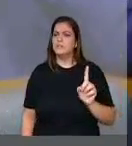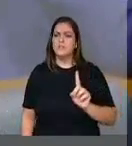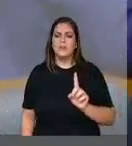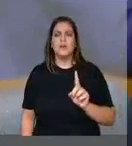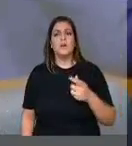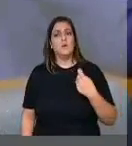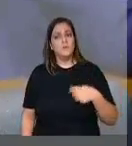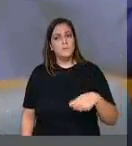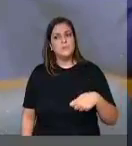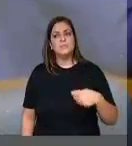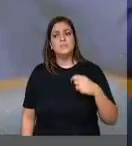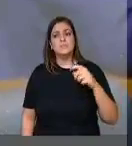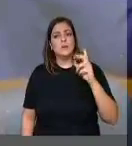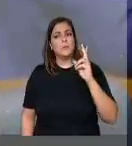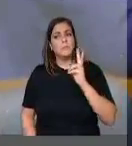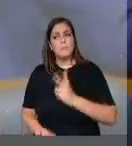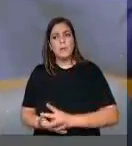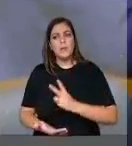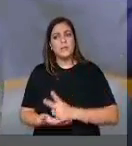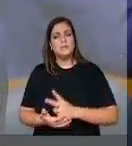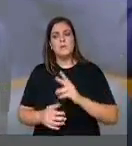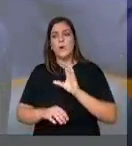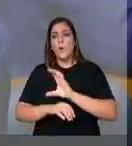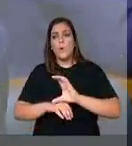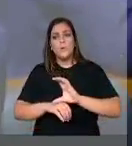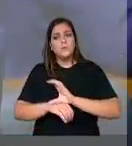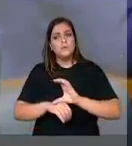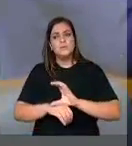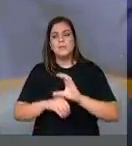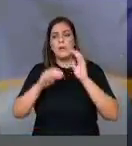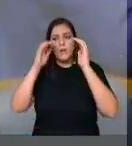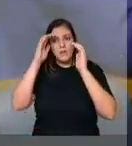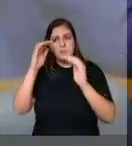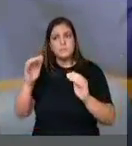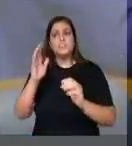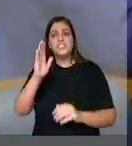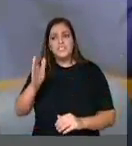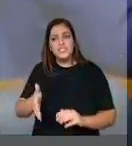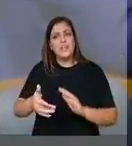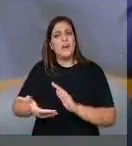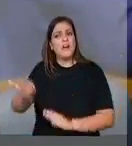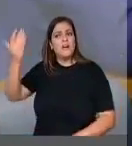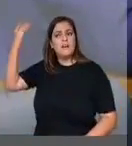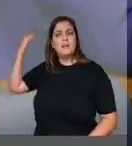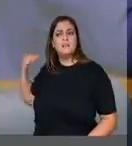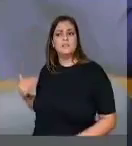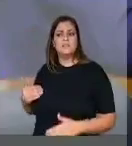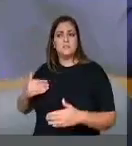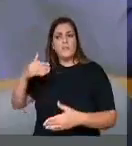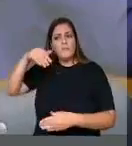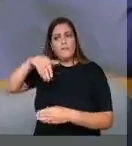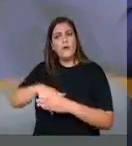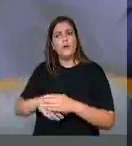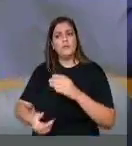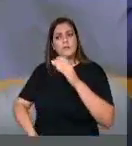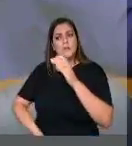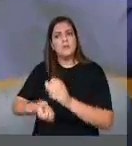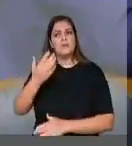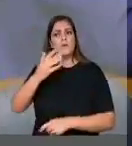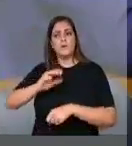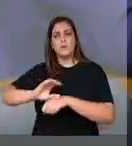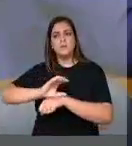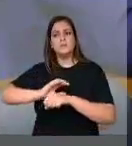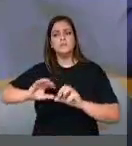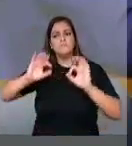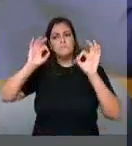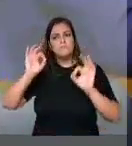temos uma Constituição que foi democraticamente votada nesta casa, no Congresso Nacional. É uma Constituição cidadã, uma